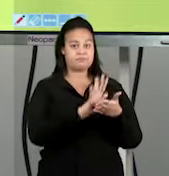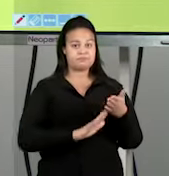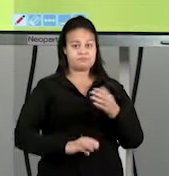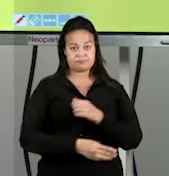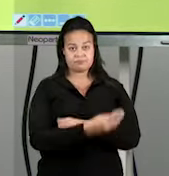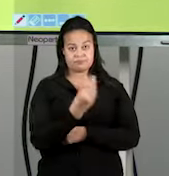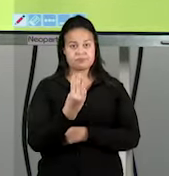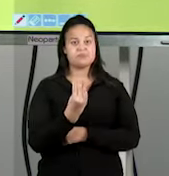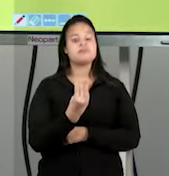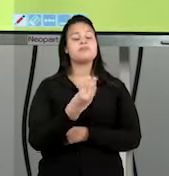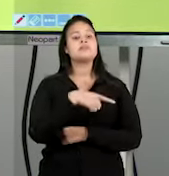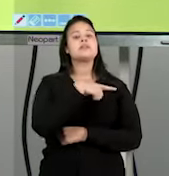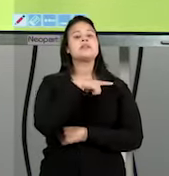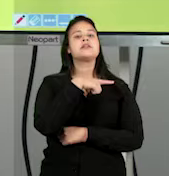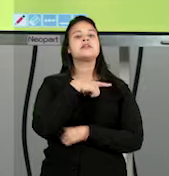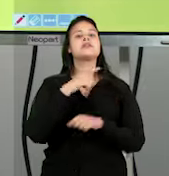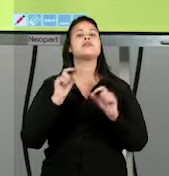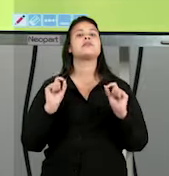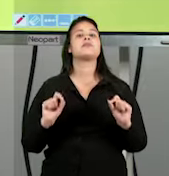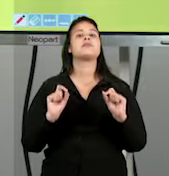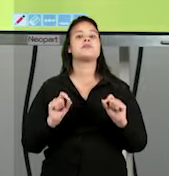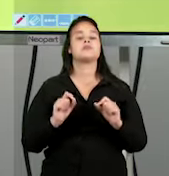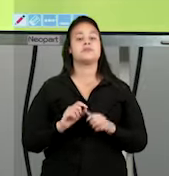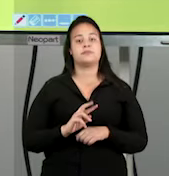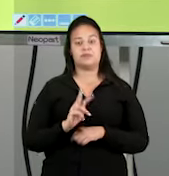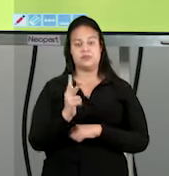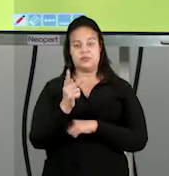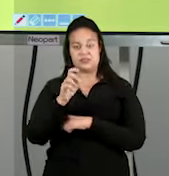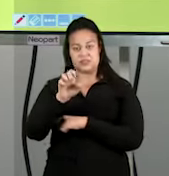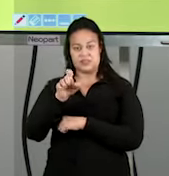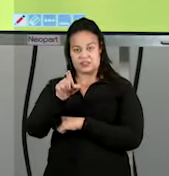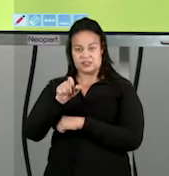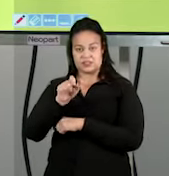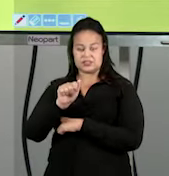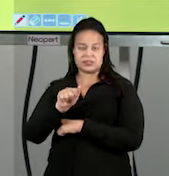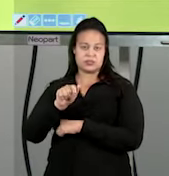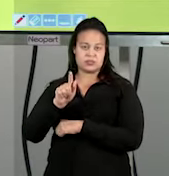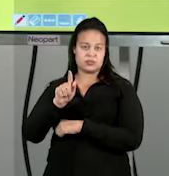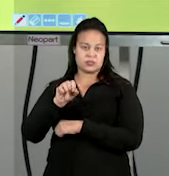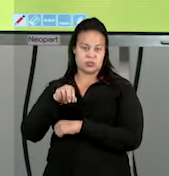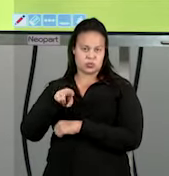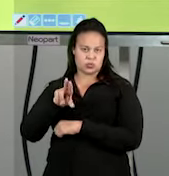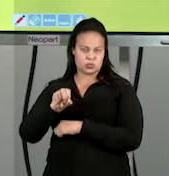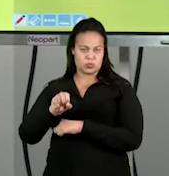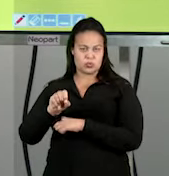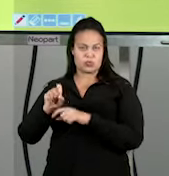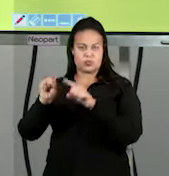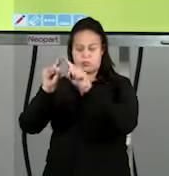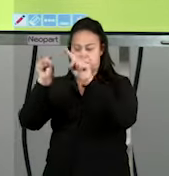3, eu tenho um hexágono circunscrito